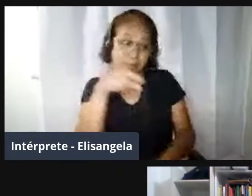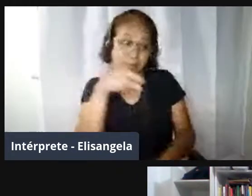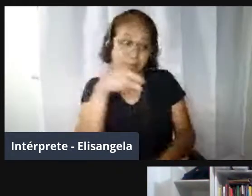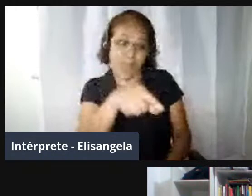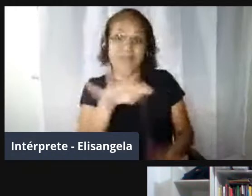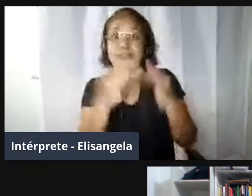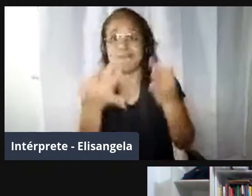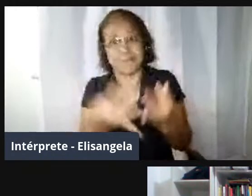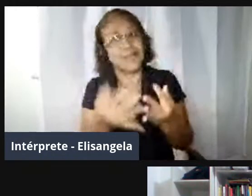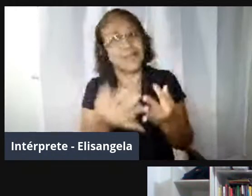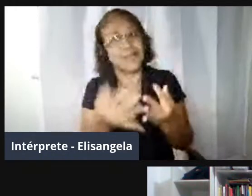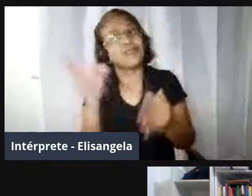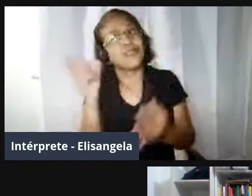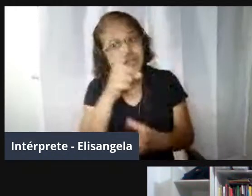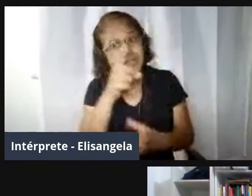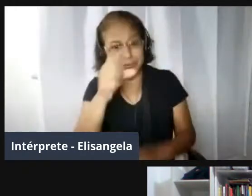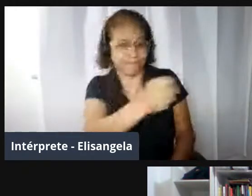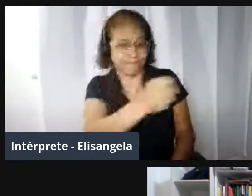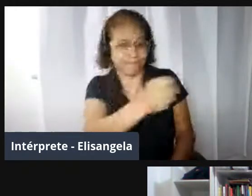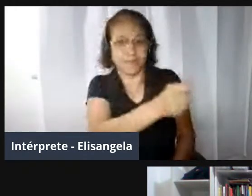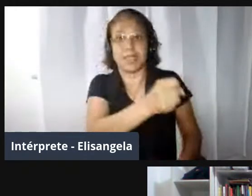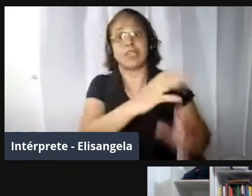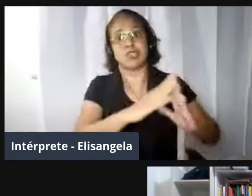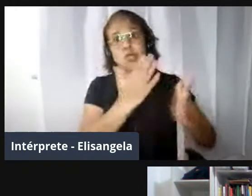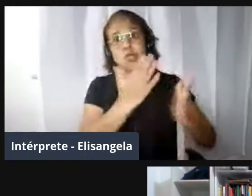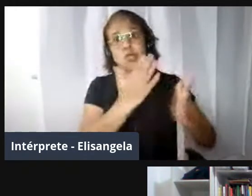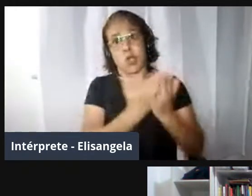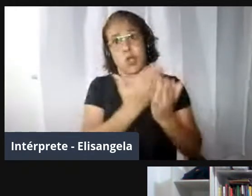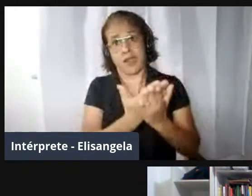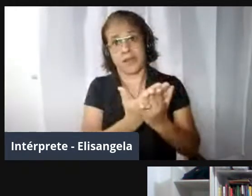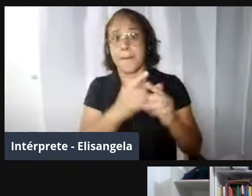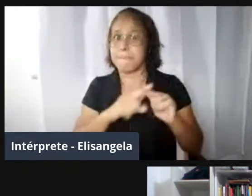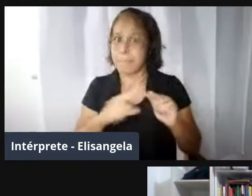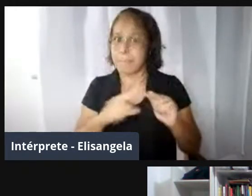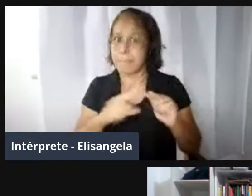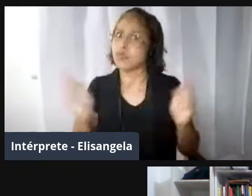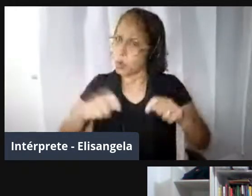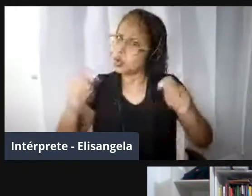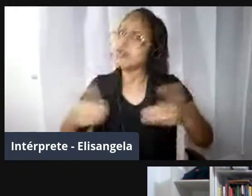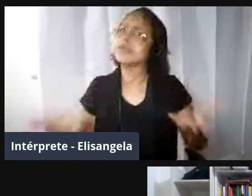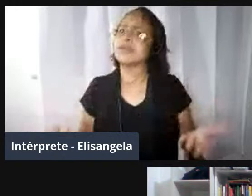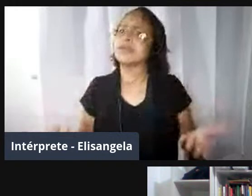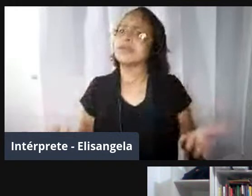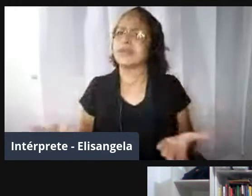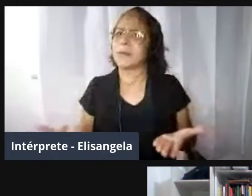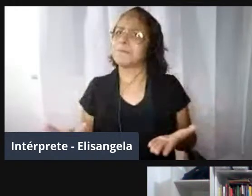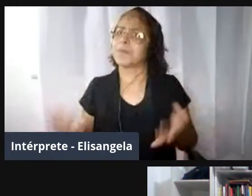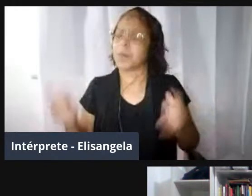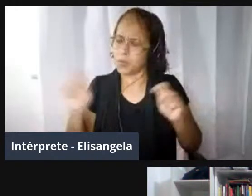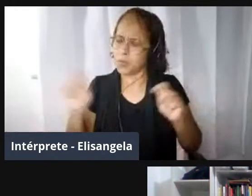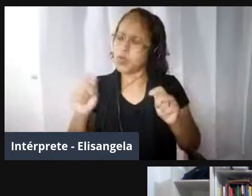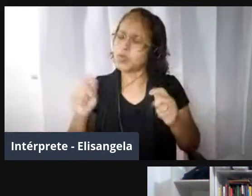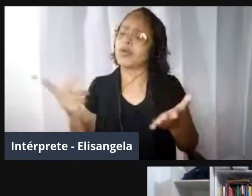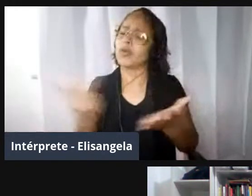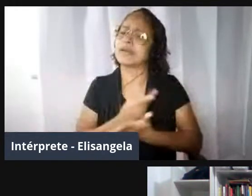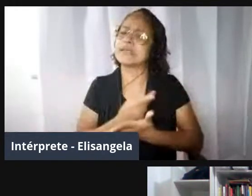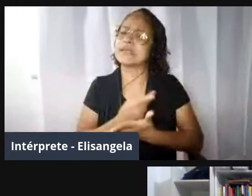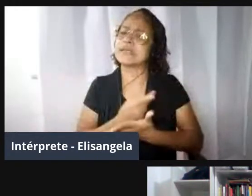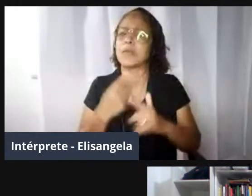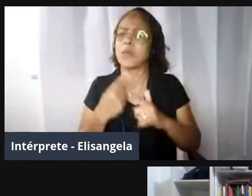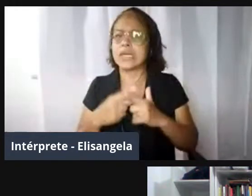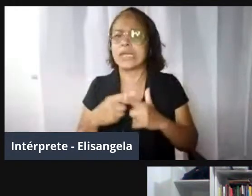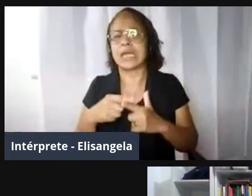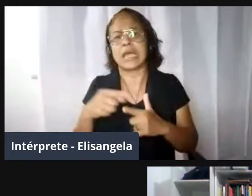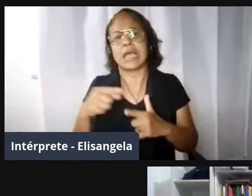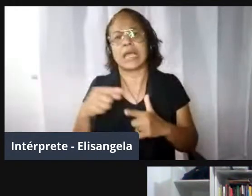Mas isso não quer dizer que não tinha ninguém, não tinha nenhuma possibilidade. Não tinha agência negra, as pessoas negras não se organizavam, não tentavam,